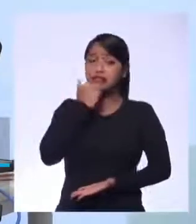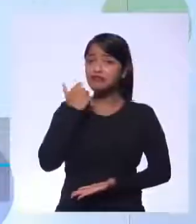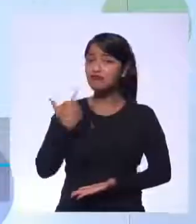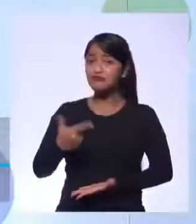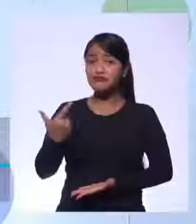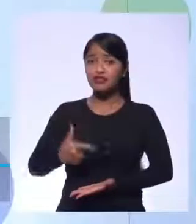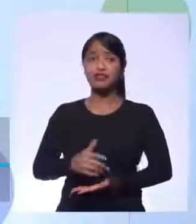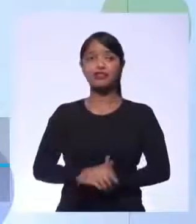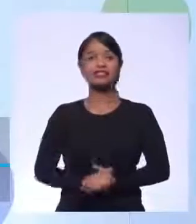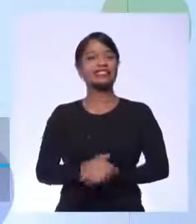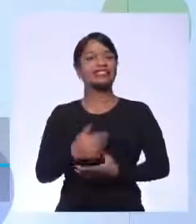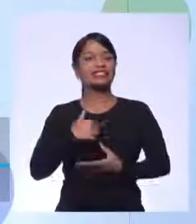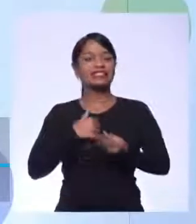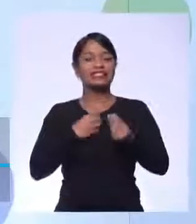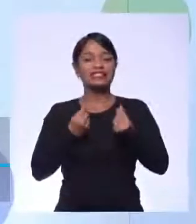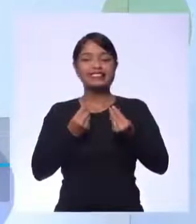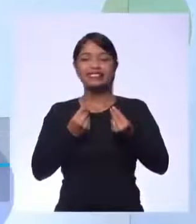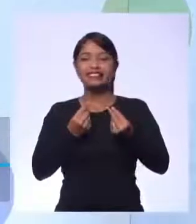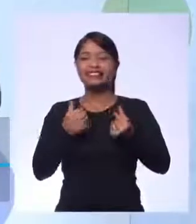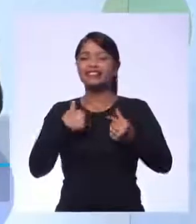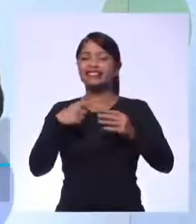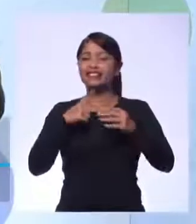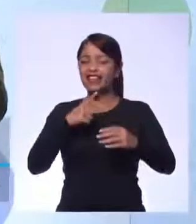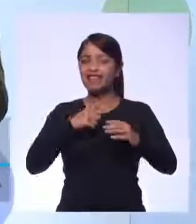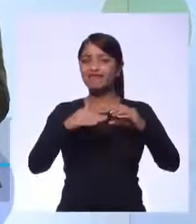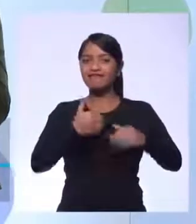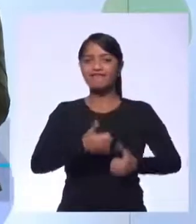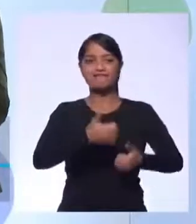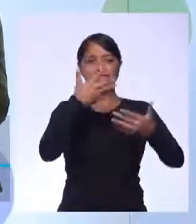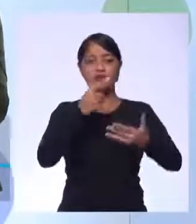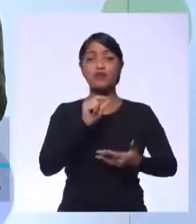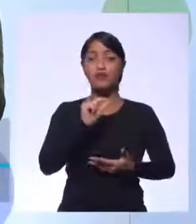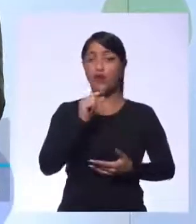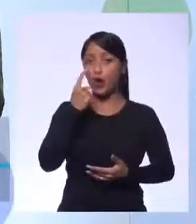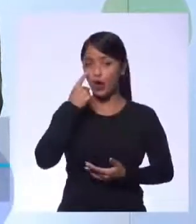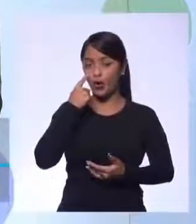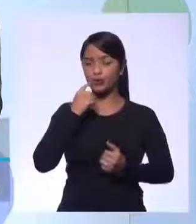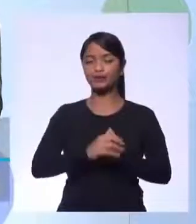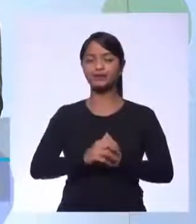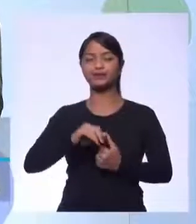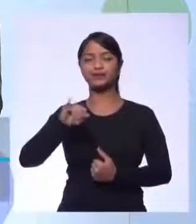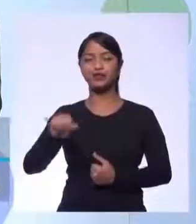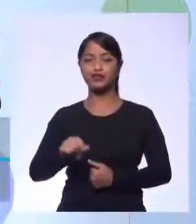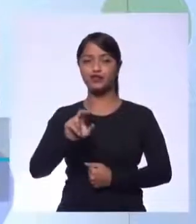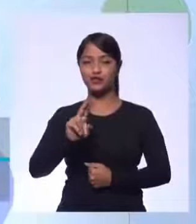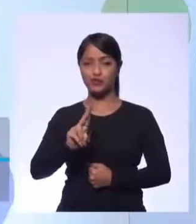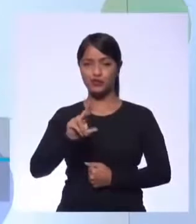eu segurei meu dedo aqui, que eu tô com o chat aqui no meu celular, gente. Olha só, a Júlia